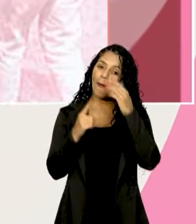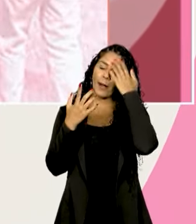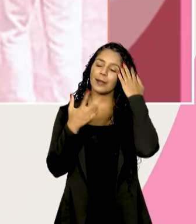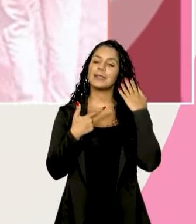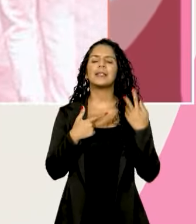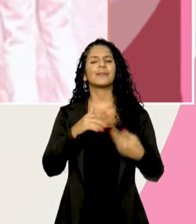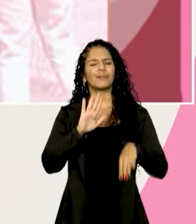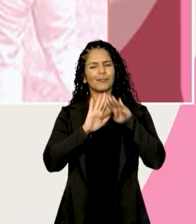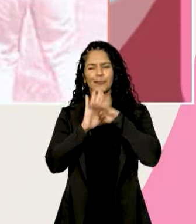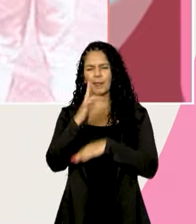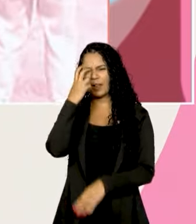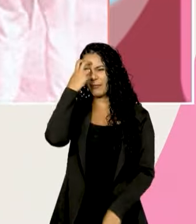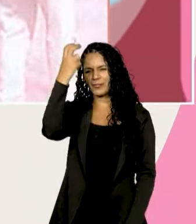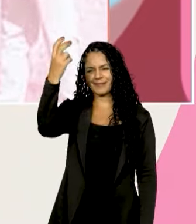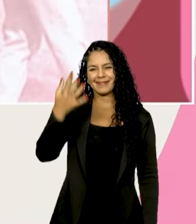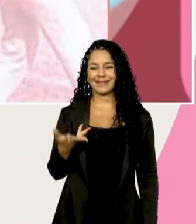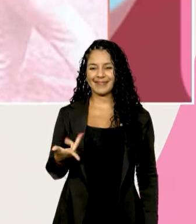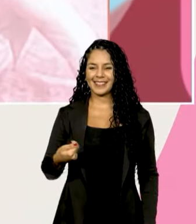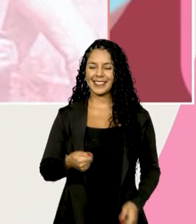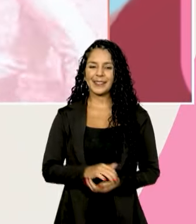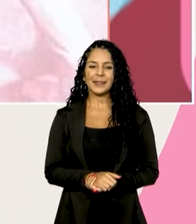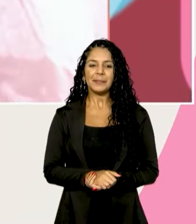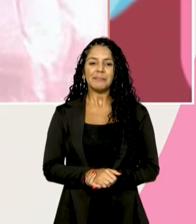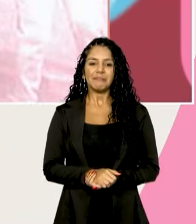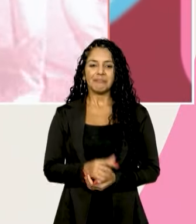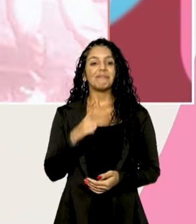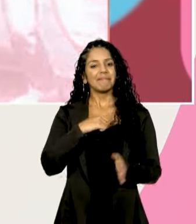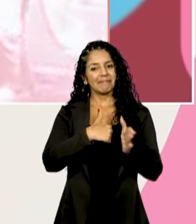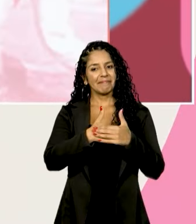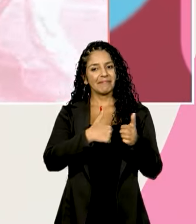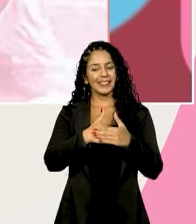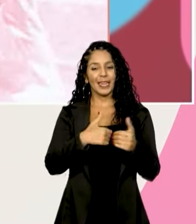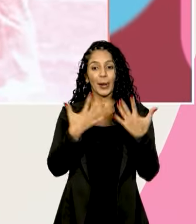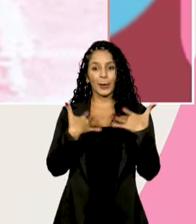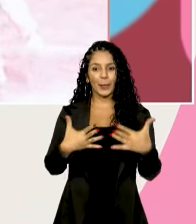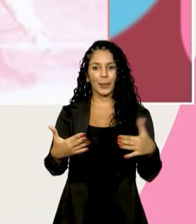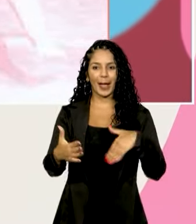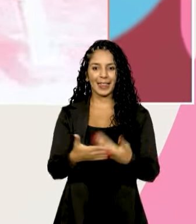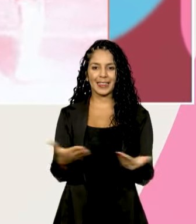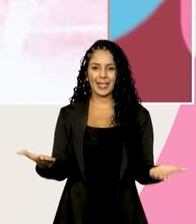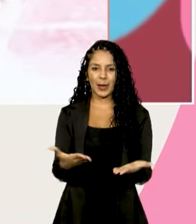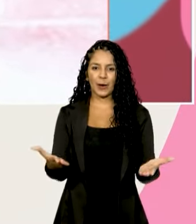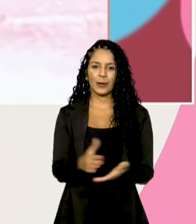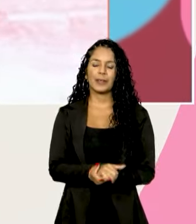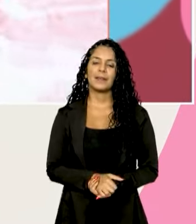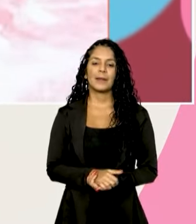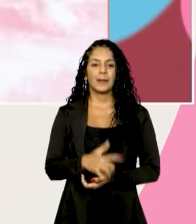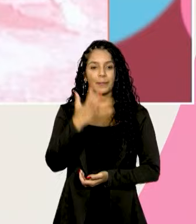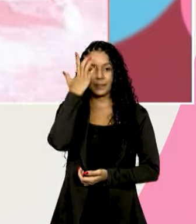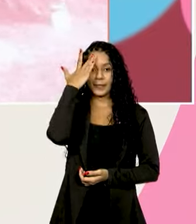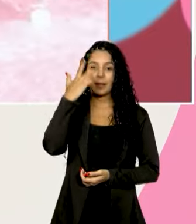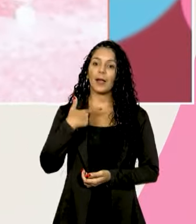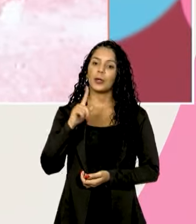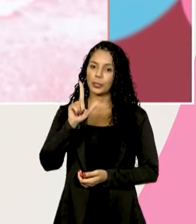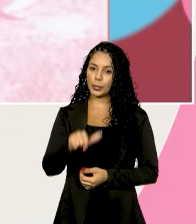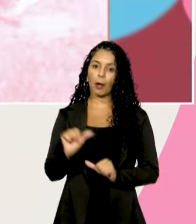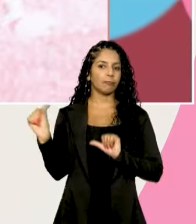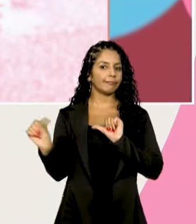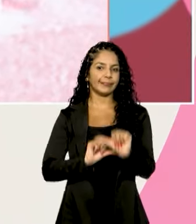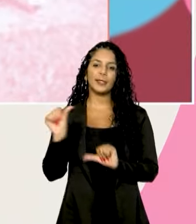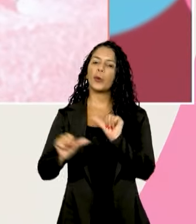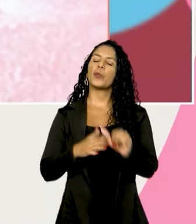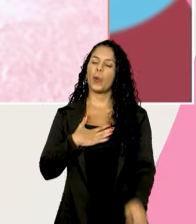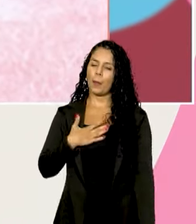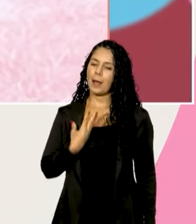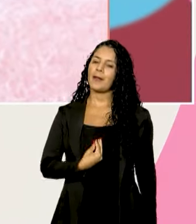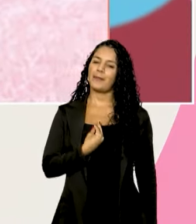genial. Maravilhoso. E você recebe o carinho do público até hoje, Bia? Nossa, eu acho que foi o divisor de águas da minha vida. É